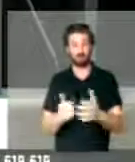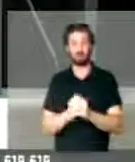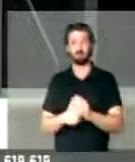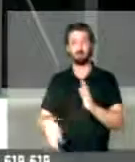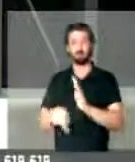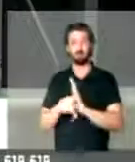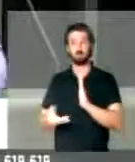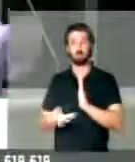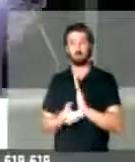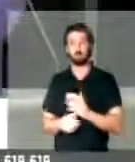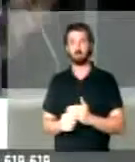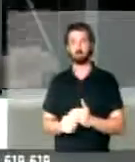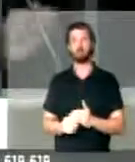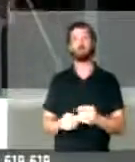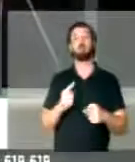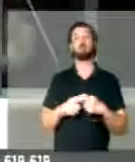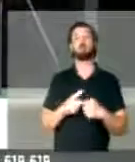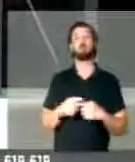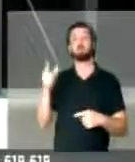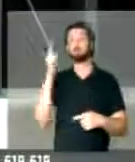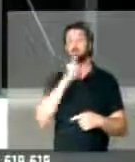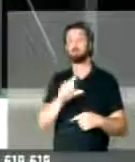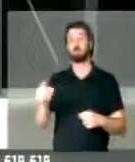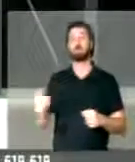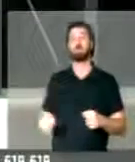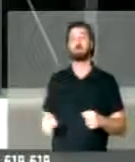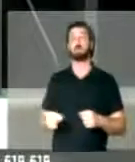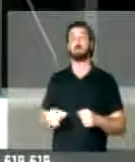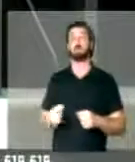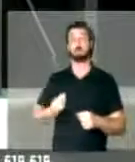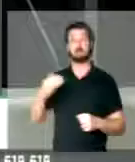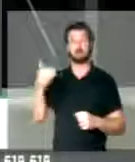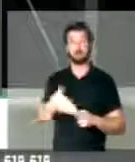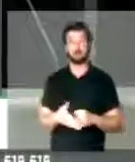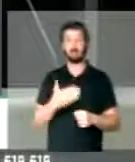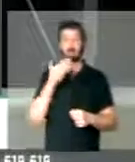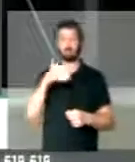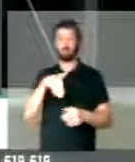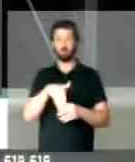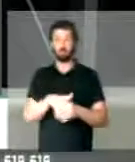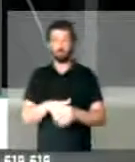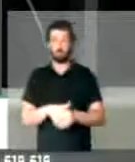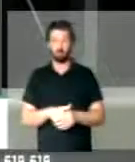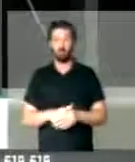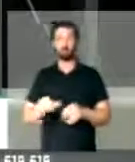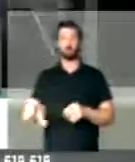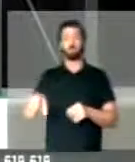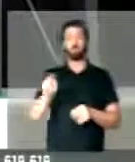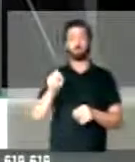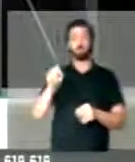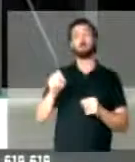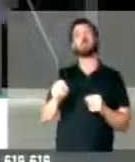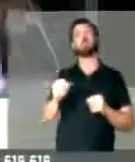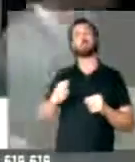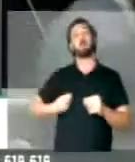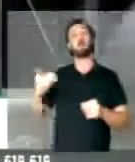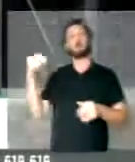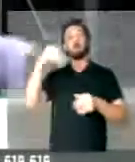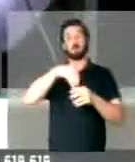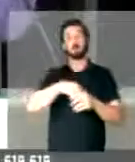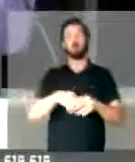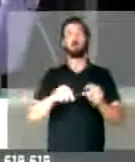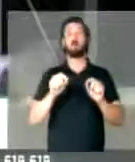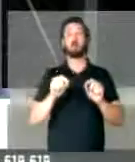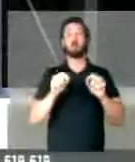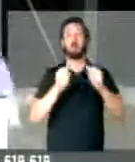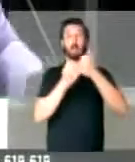desta casa, para que nós possamos estar, pelo voto, indicadas a pertencer